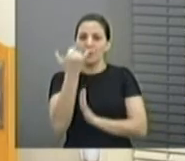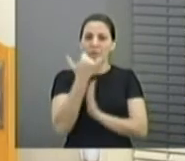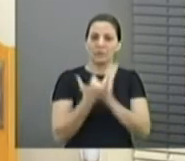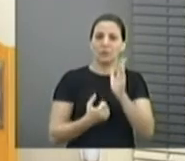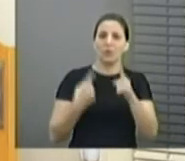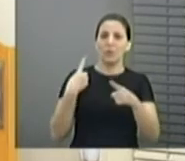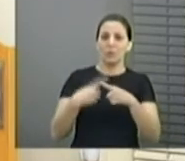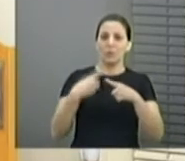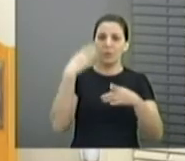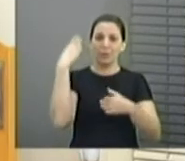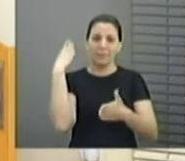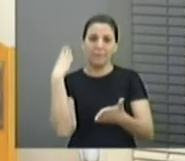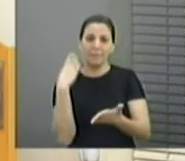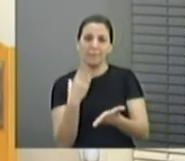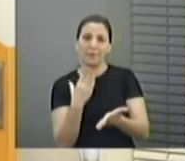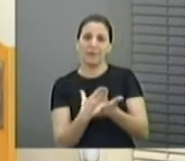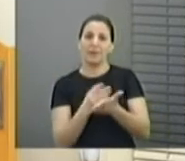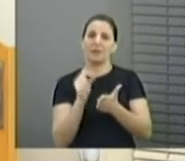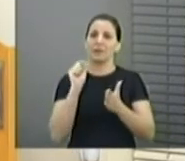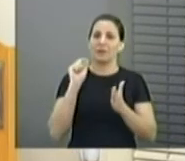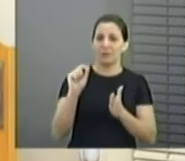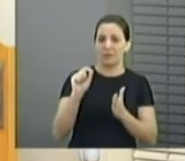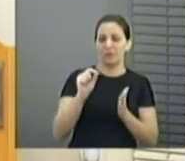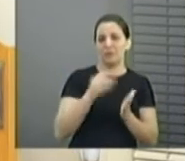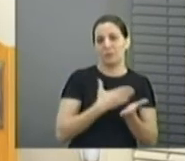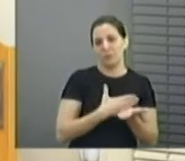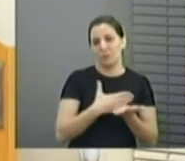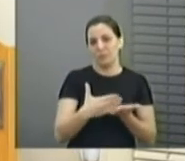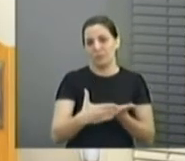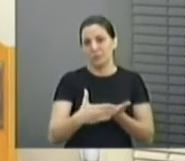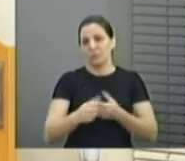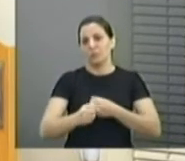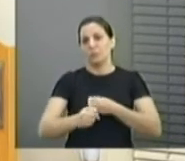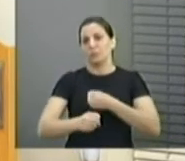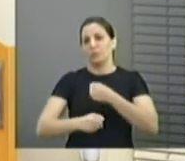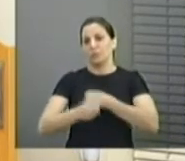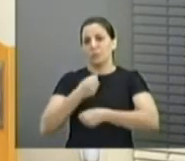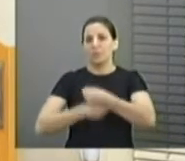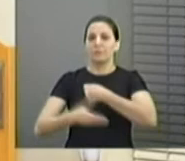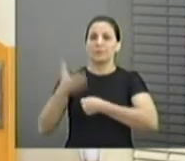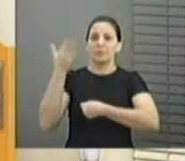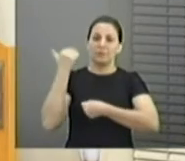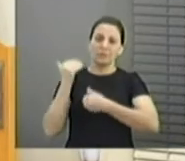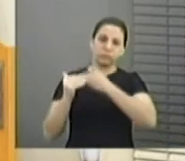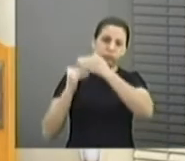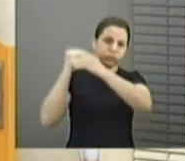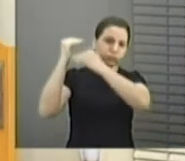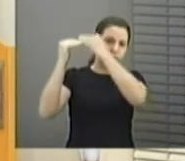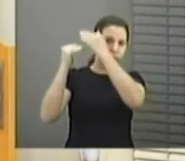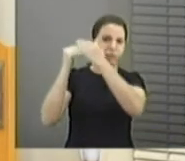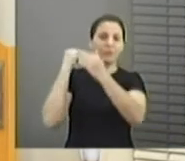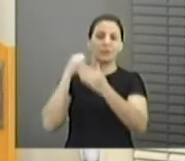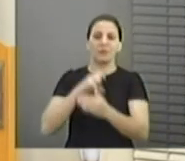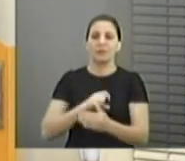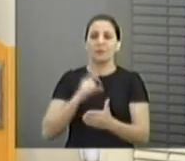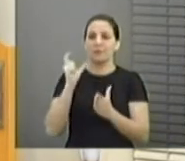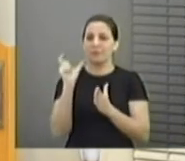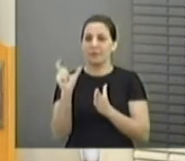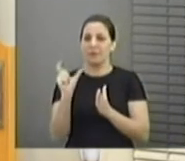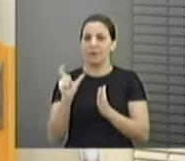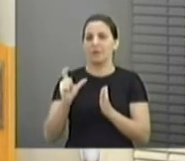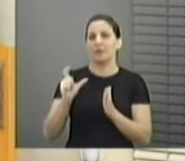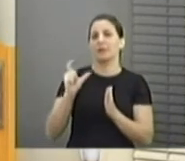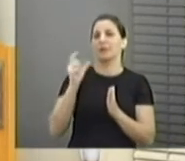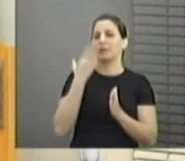uma paralisação que se deu a partir do ano passado de evolução do aumento do vale refeição